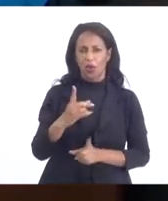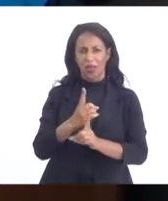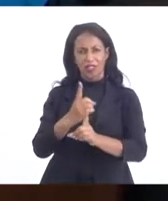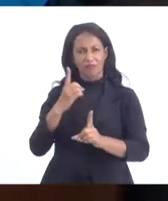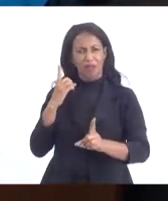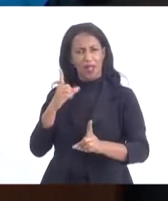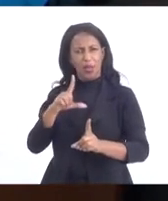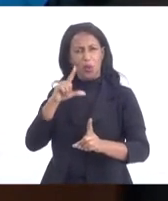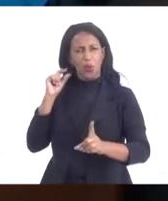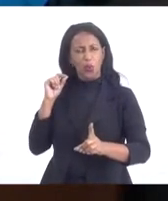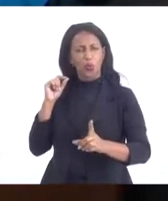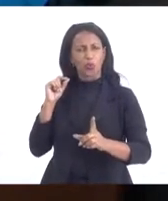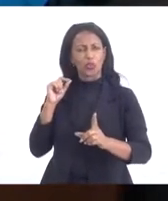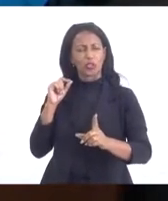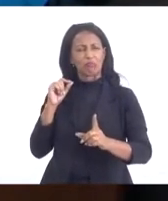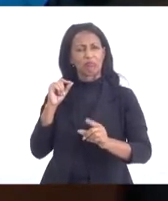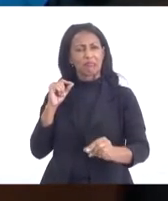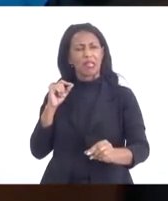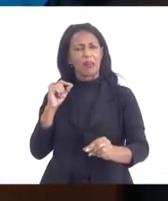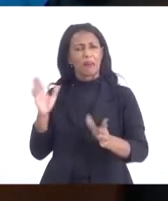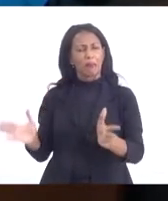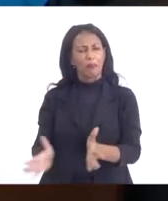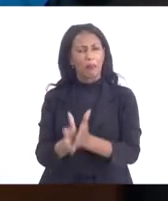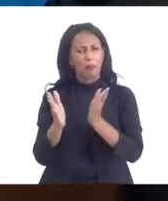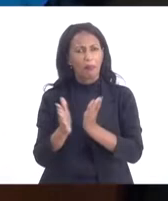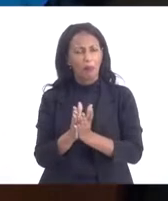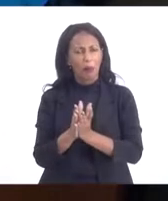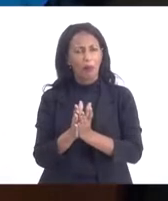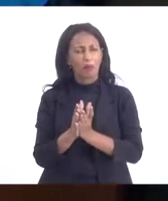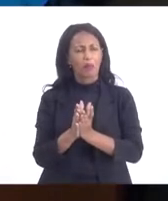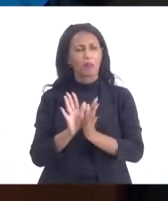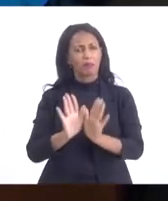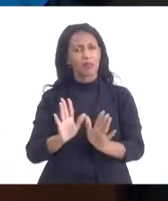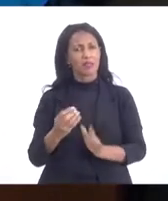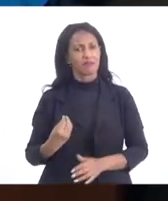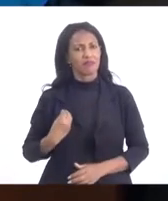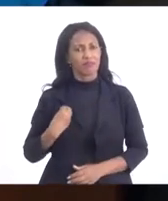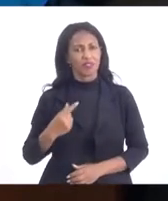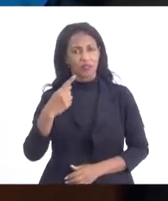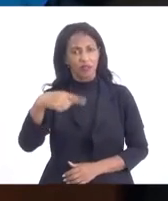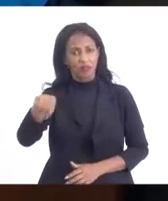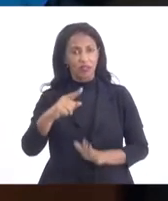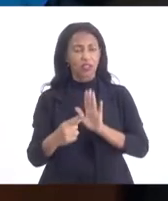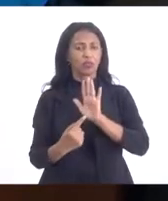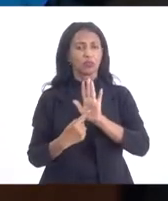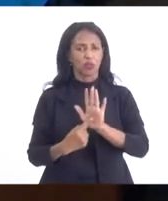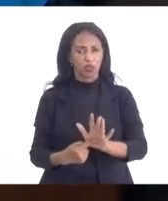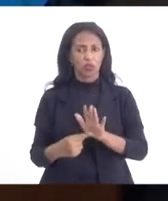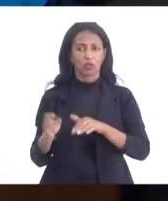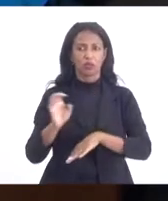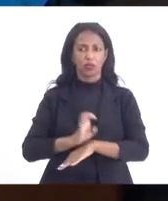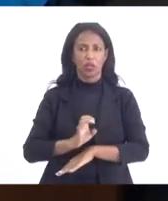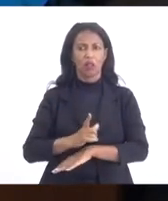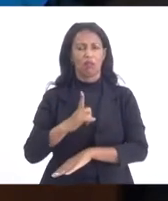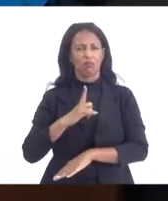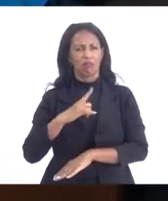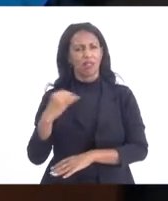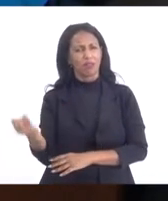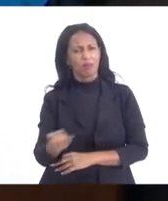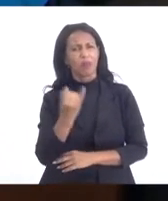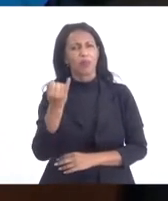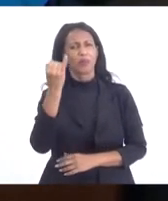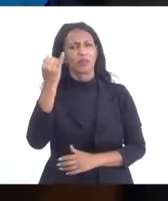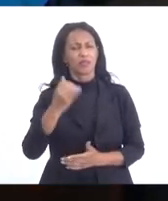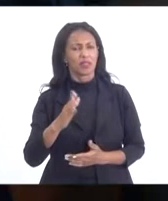afastada, é uma região relativamente pobre, mas é uma região viva, e vocês estão mostrando que o Estado do Rio de Janeiro tem grande